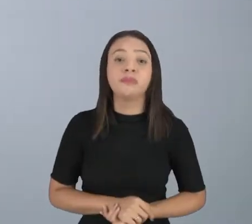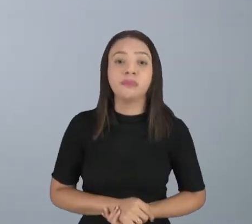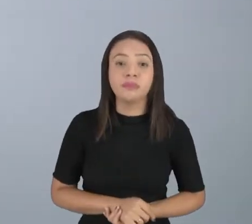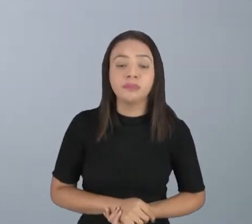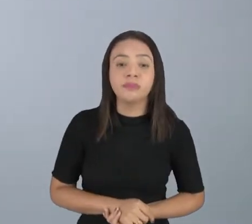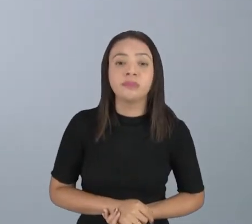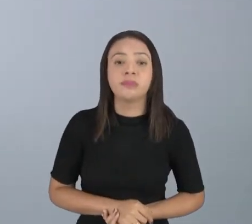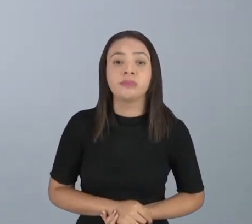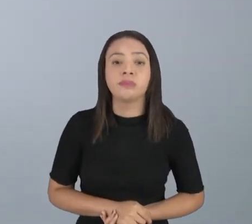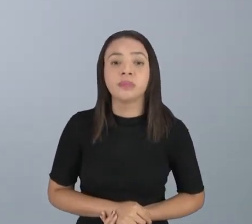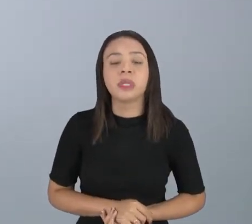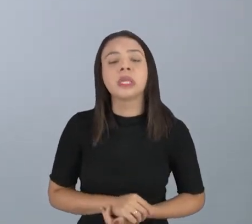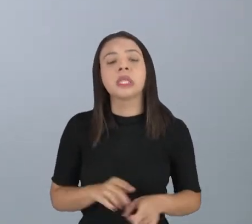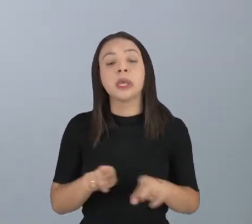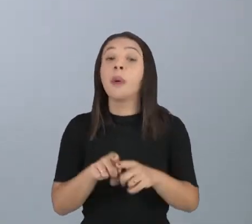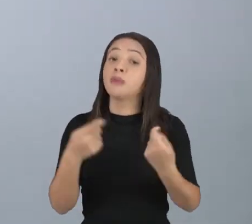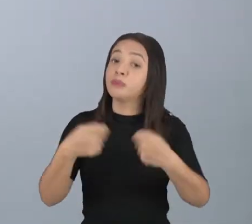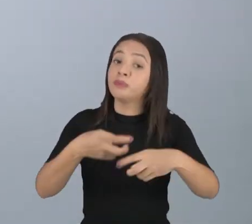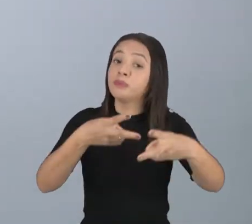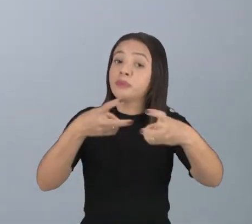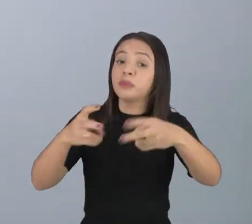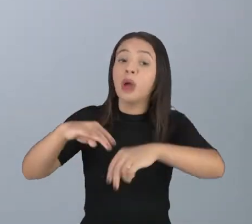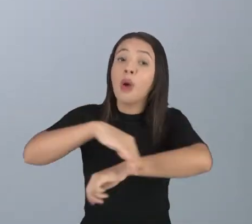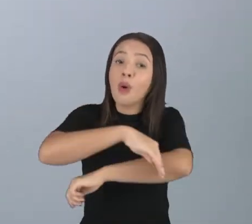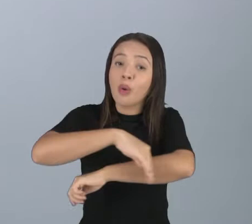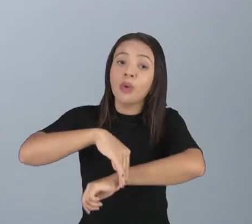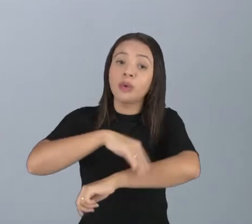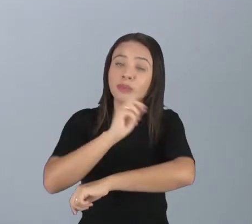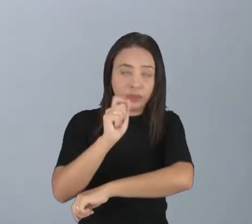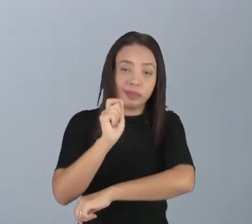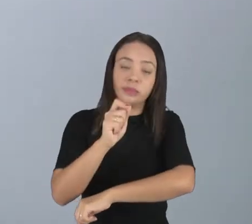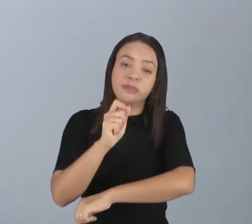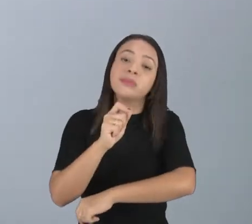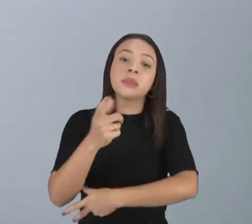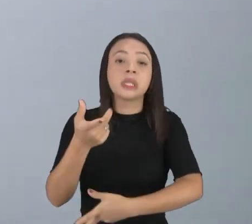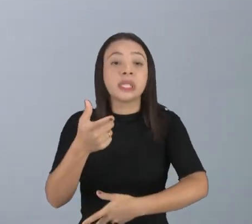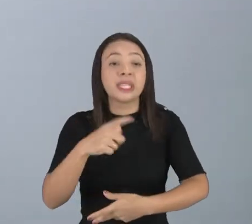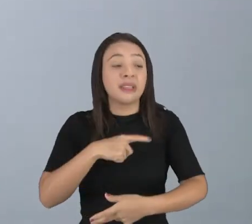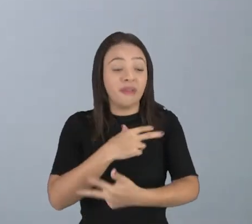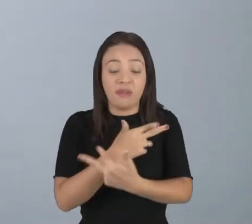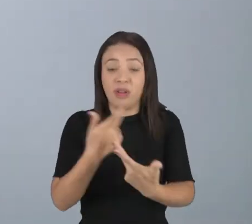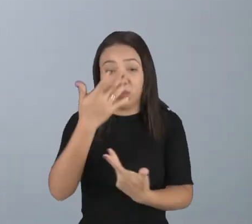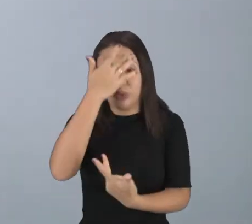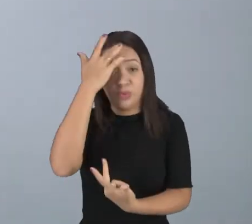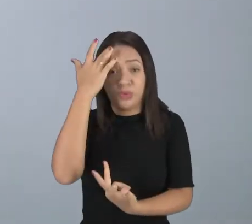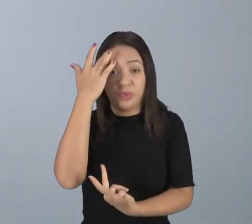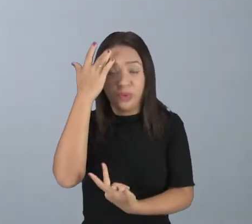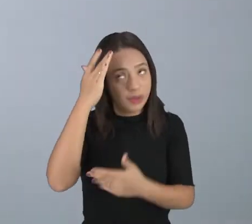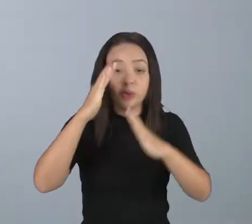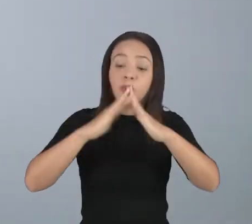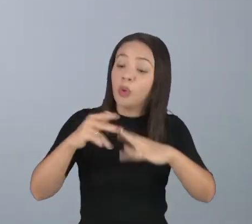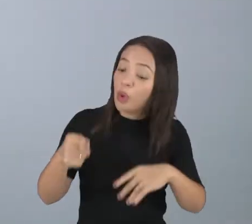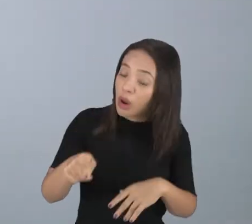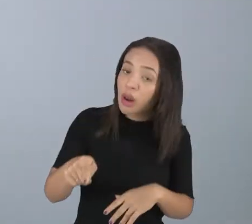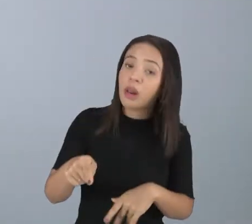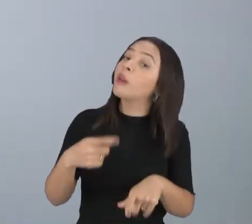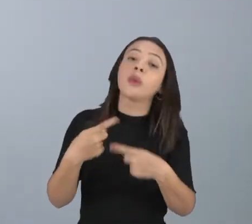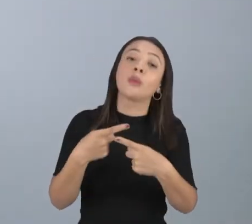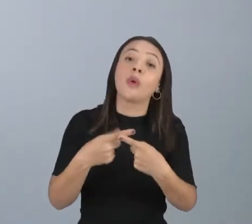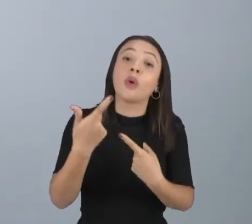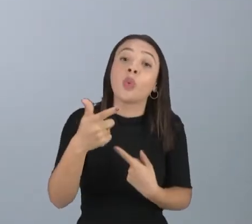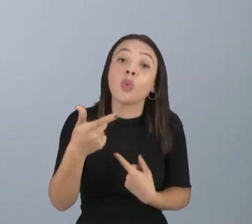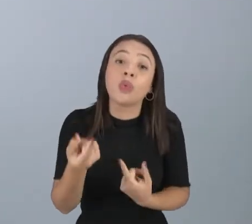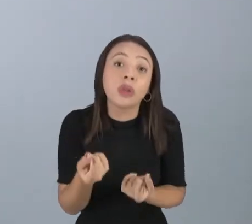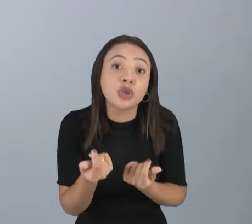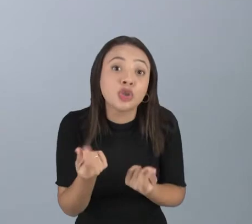não observamos nas ruas, né? Quer por falta de emprego, quer por falta de opção, quer por falta de dinheiro para